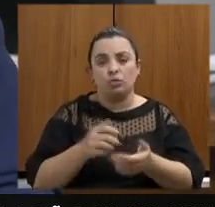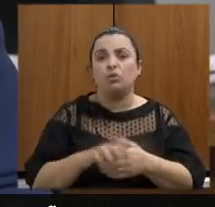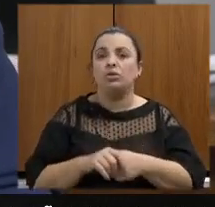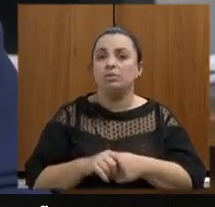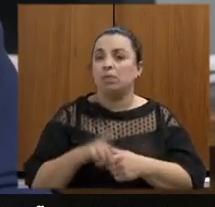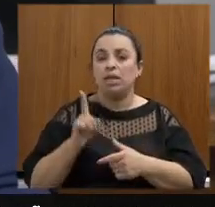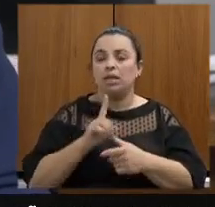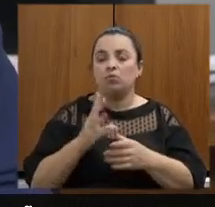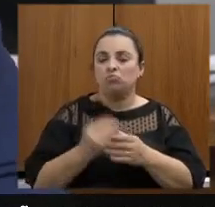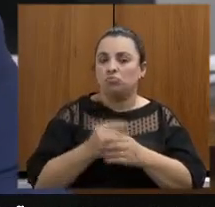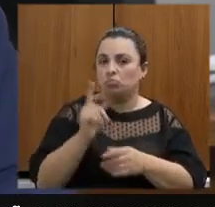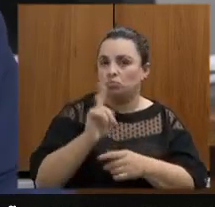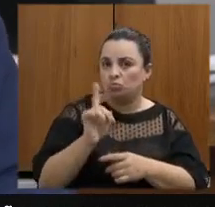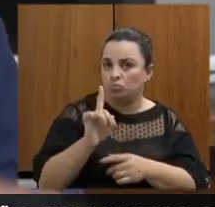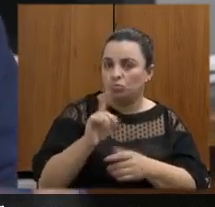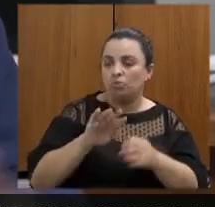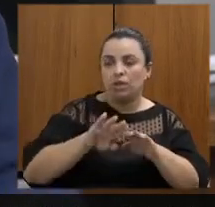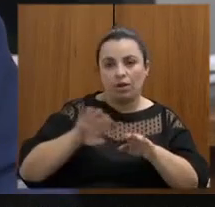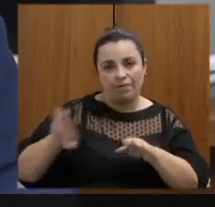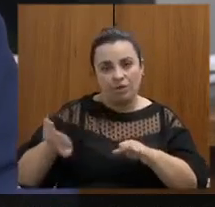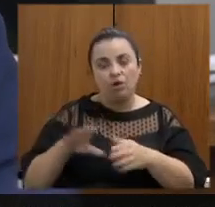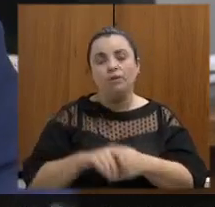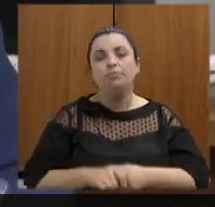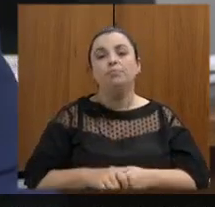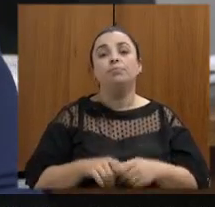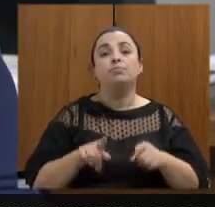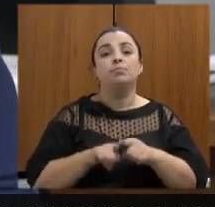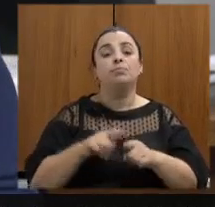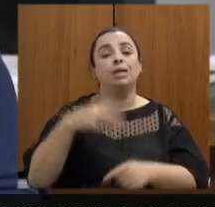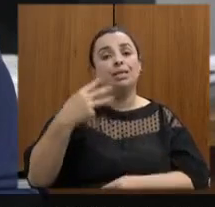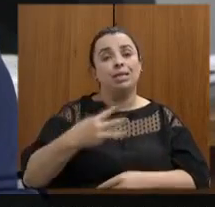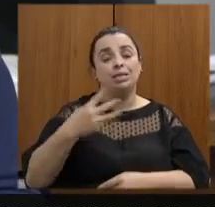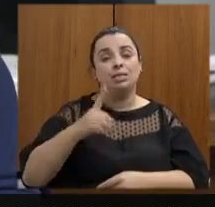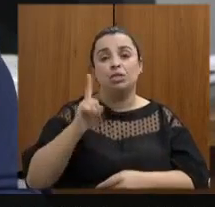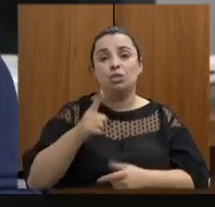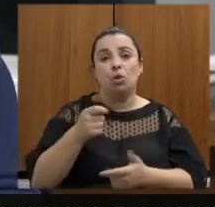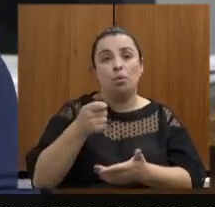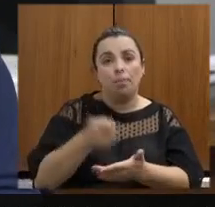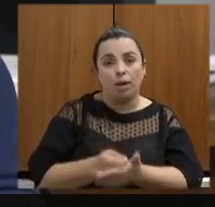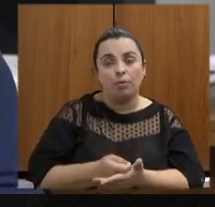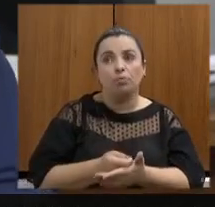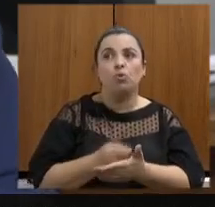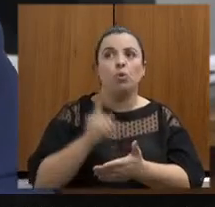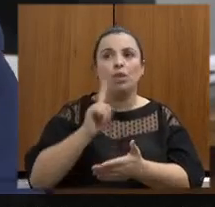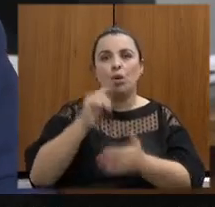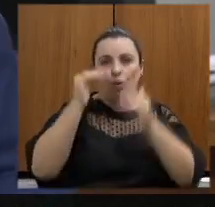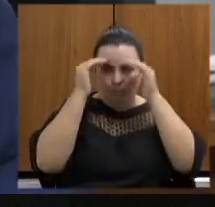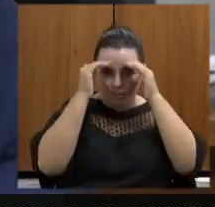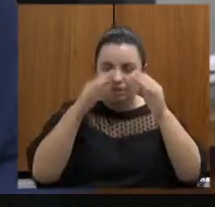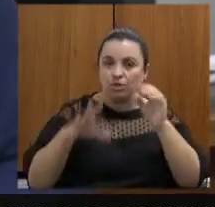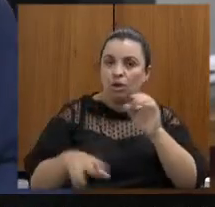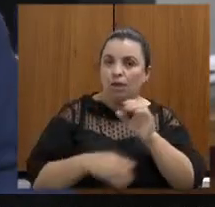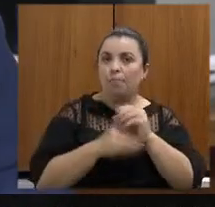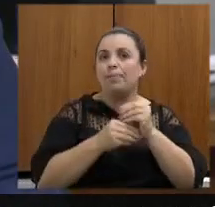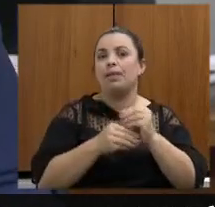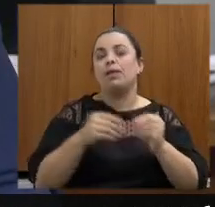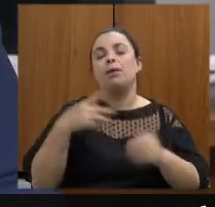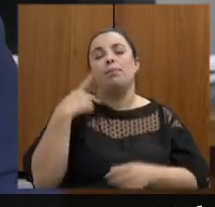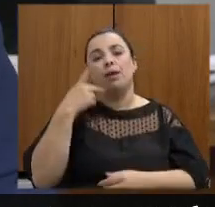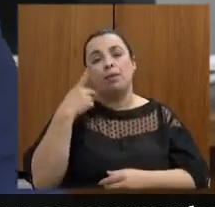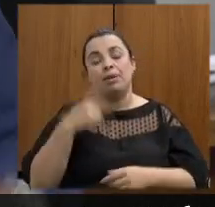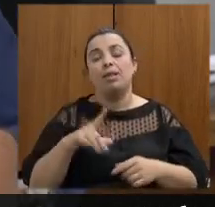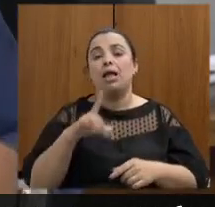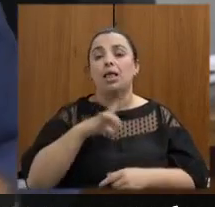citou o ato a situação de não pagamento de comprimento de emendas parlamentares têm esse ave com